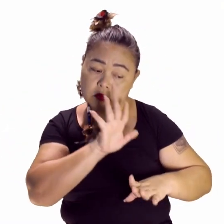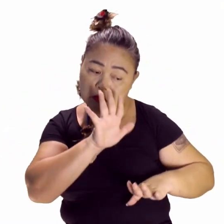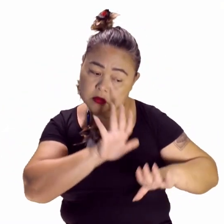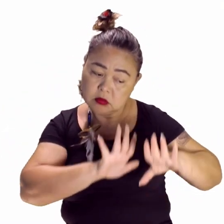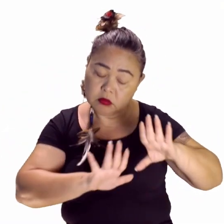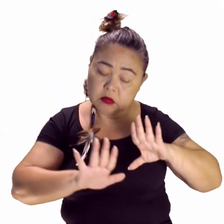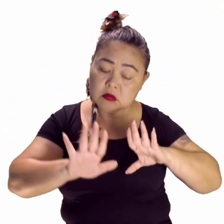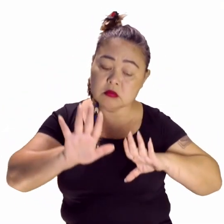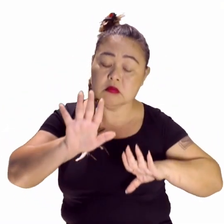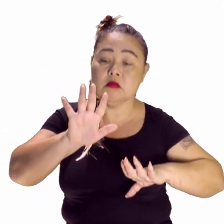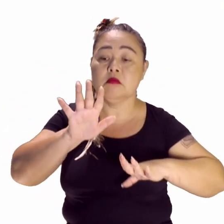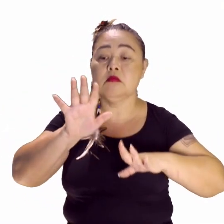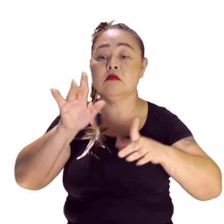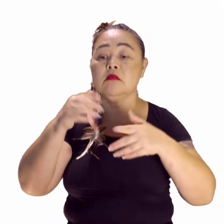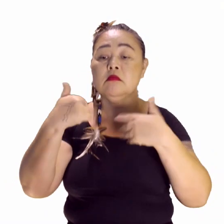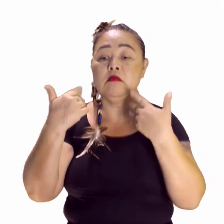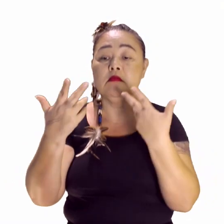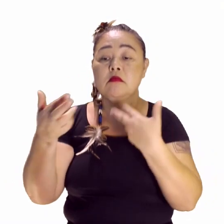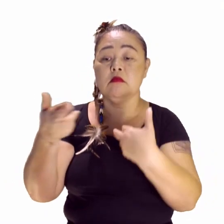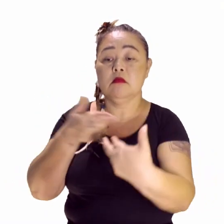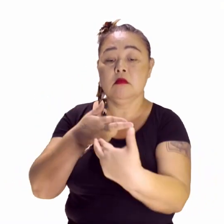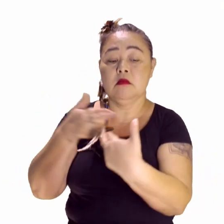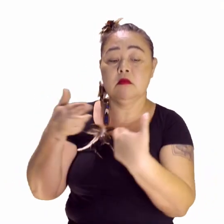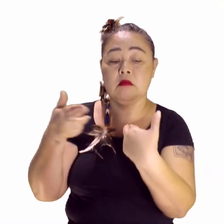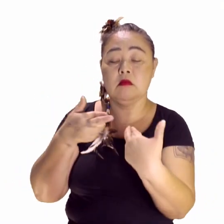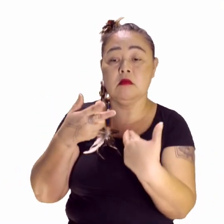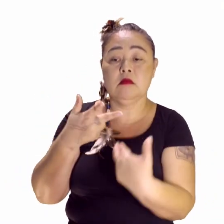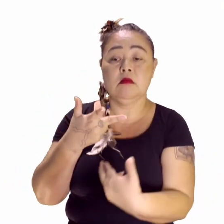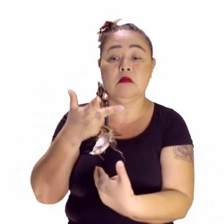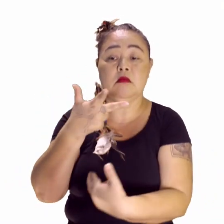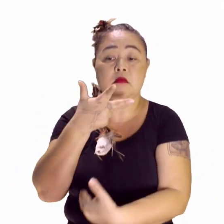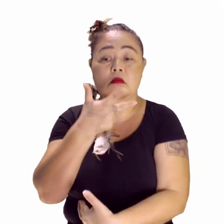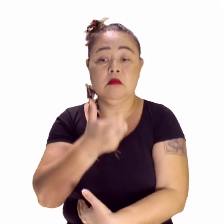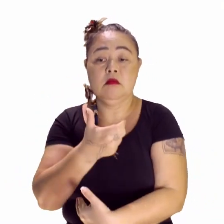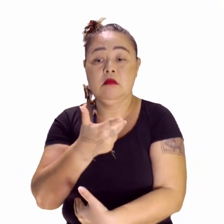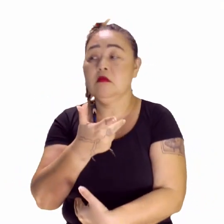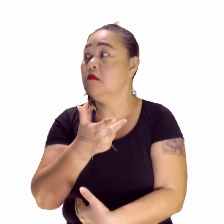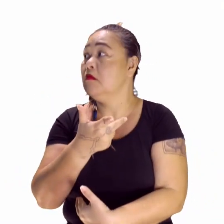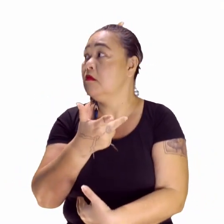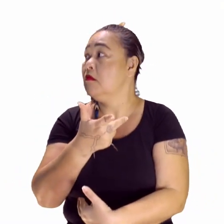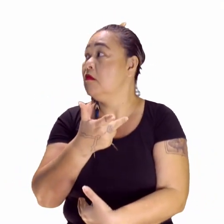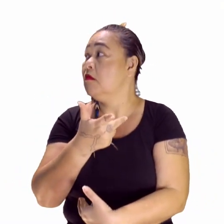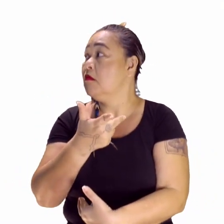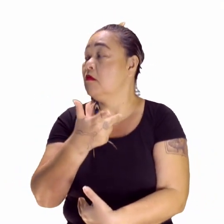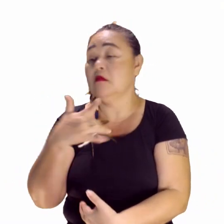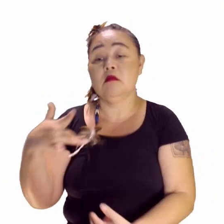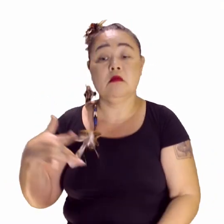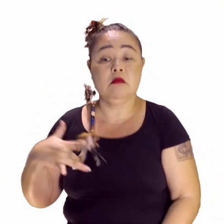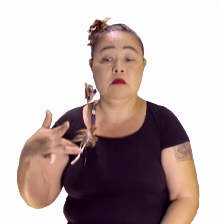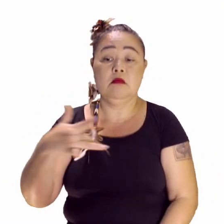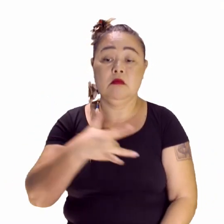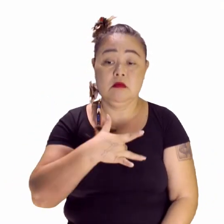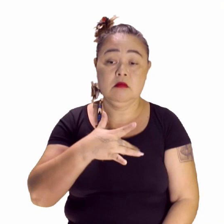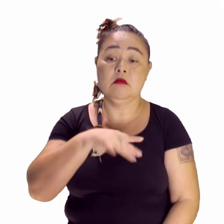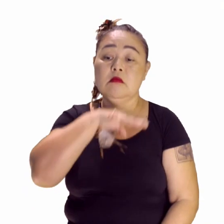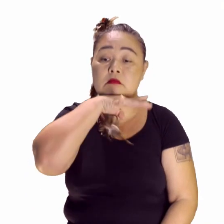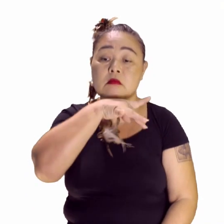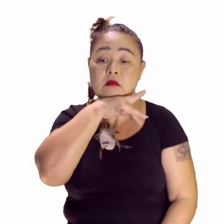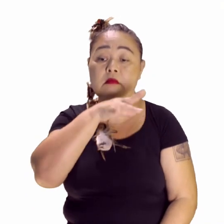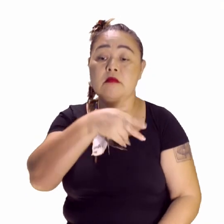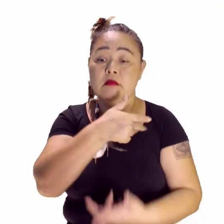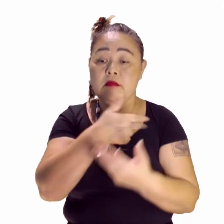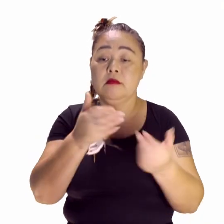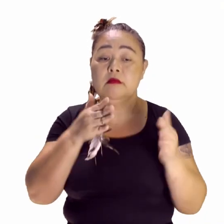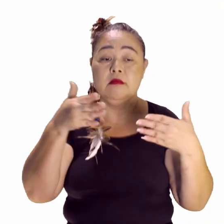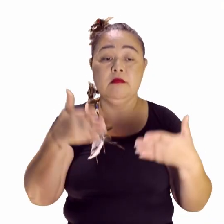cuidado, inclusive com relação à vacinação, à saúde, né, desses animais. Com certeza.